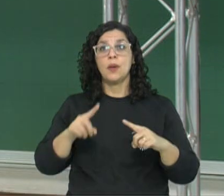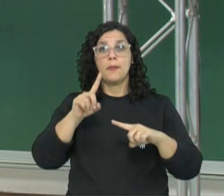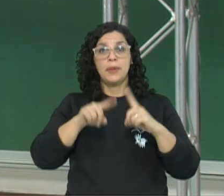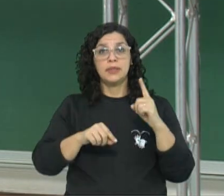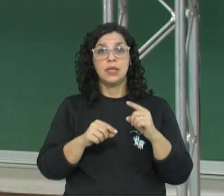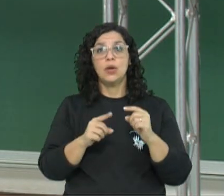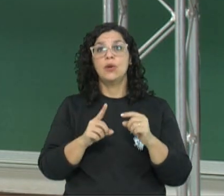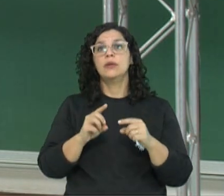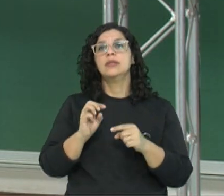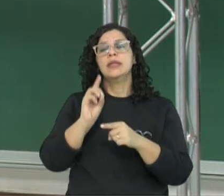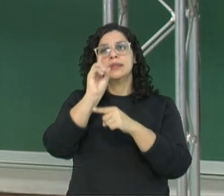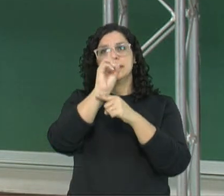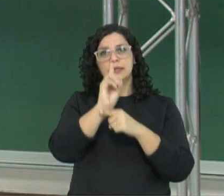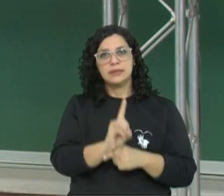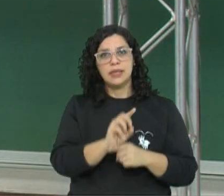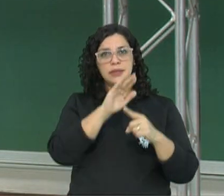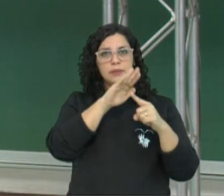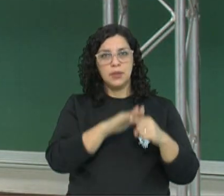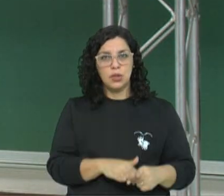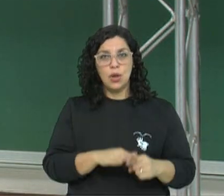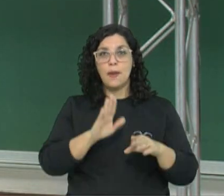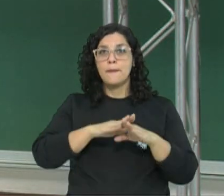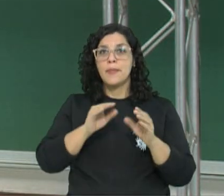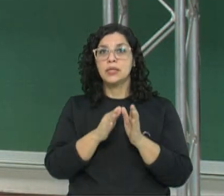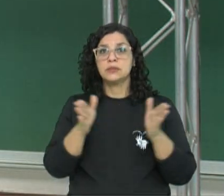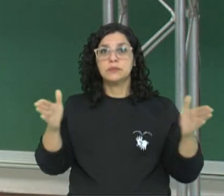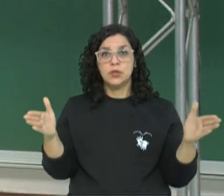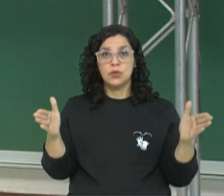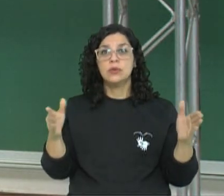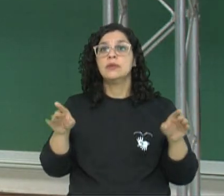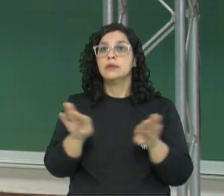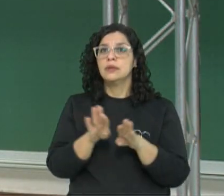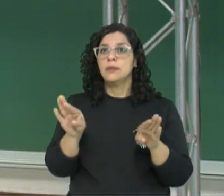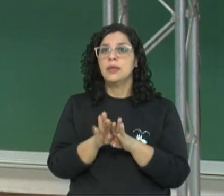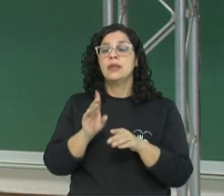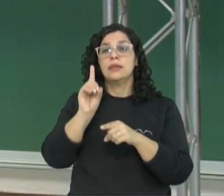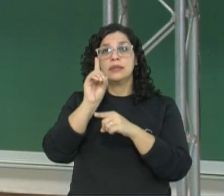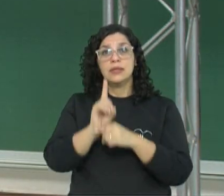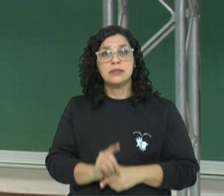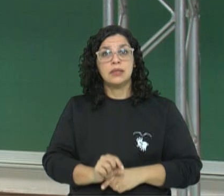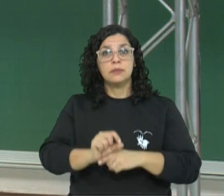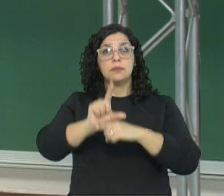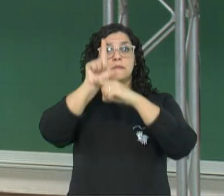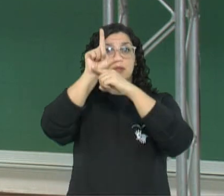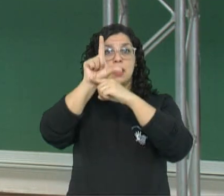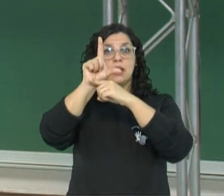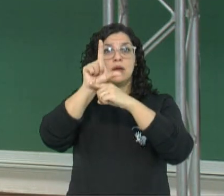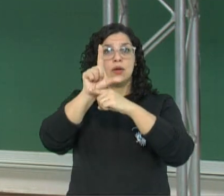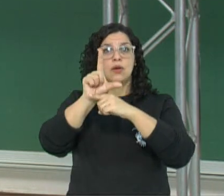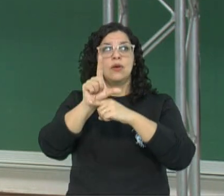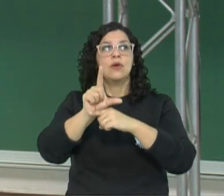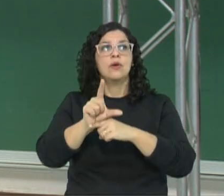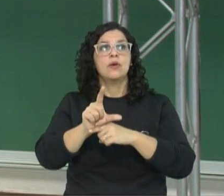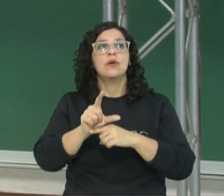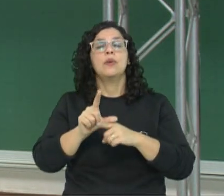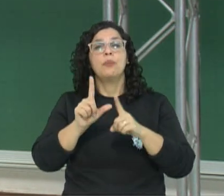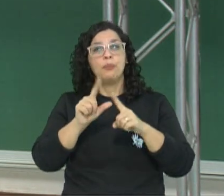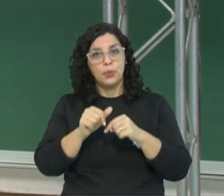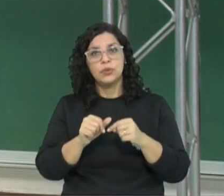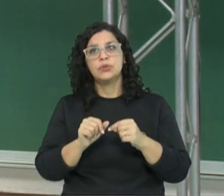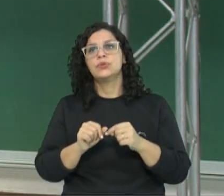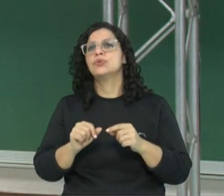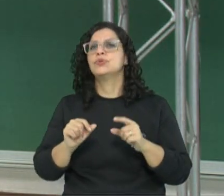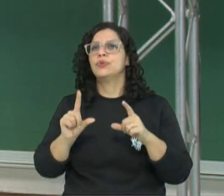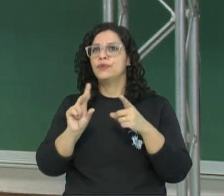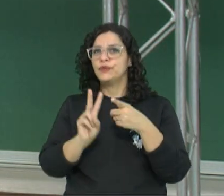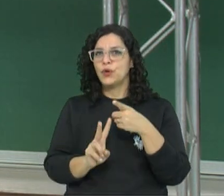uma densidade menor tendem a ser mais volumosos, objetos com uma densidade menor acabam tendo volume maior